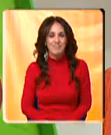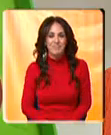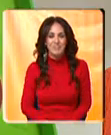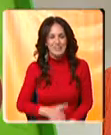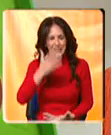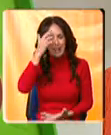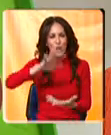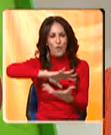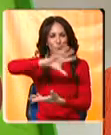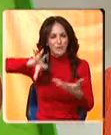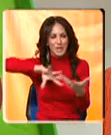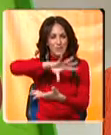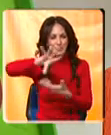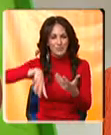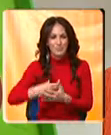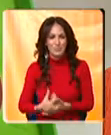Está confusa.